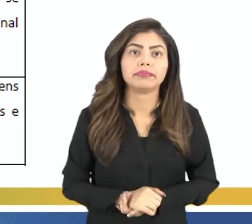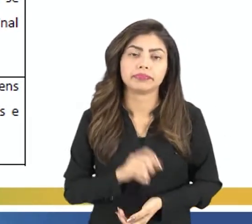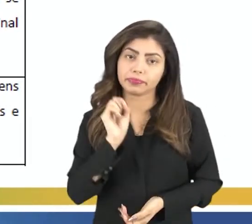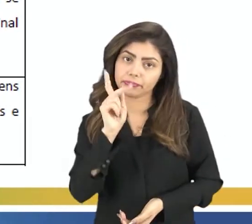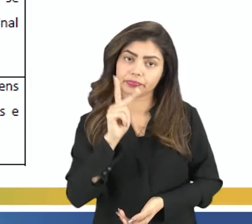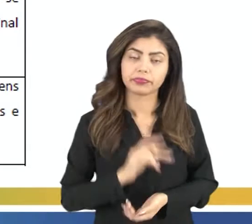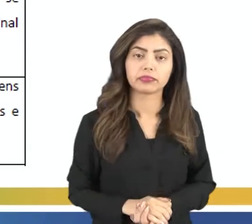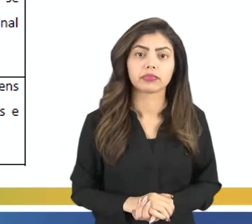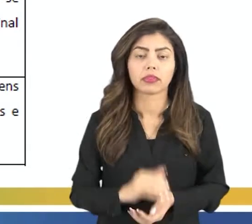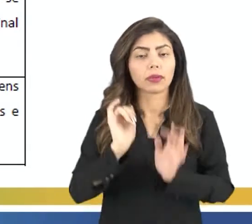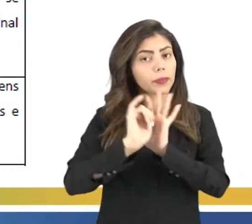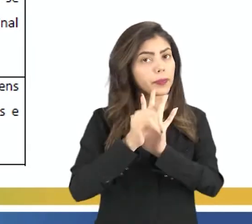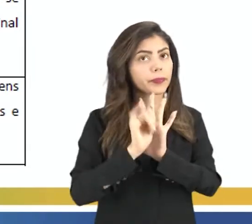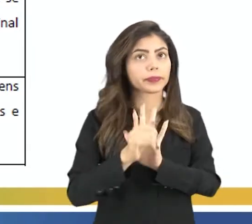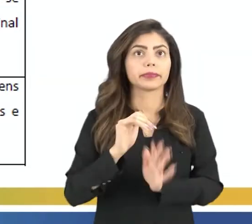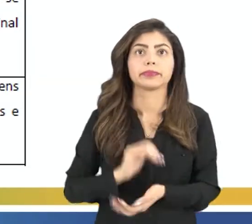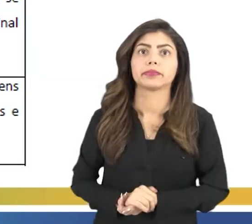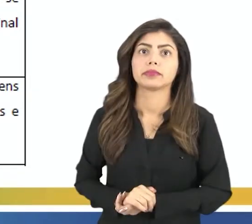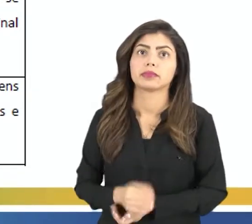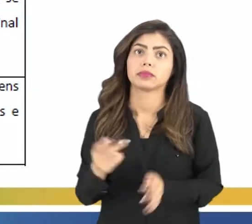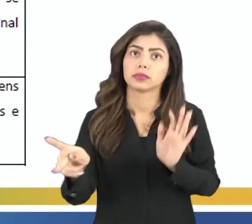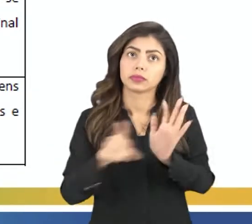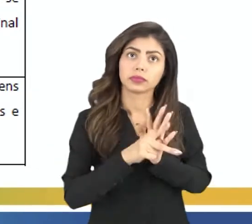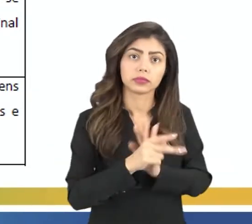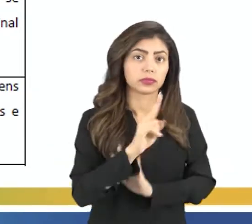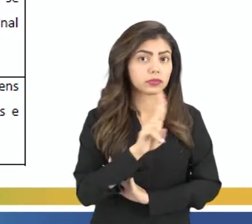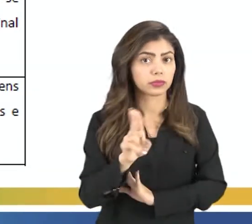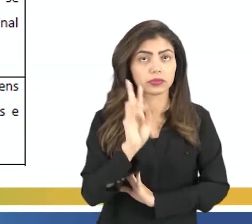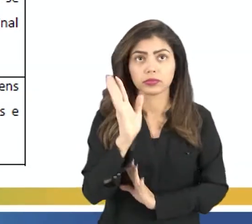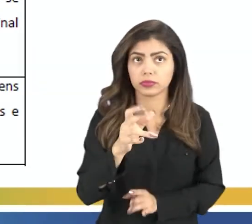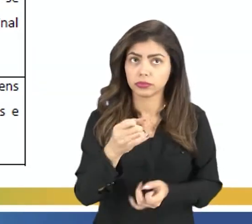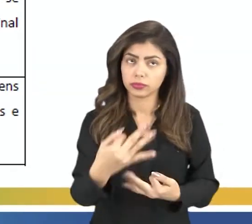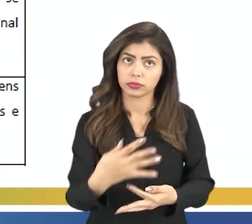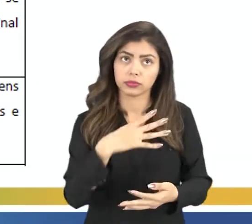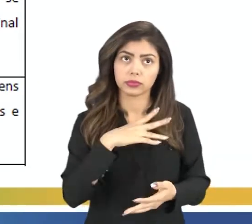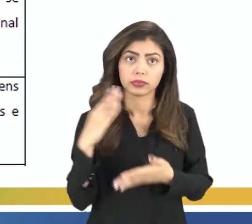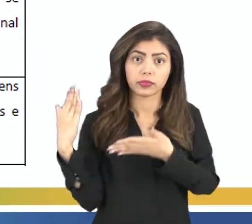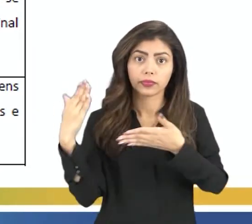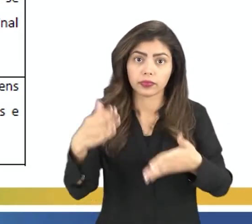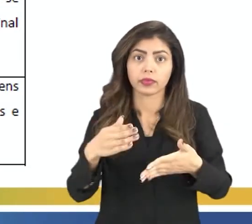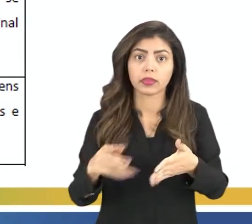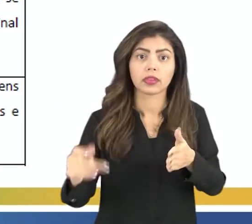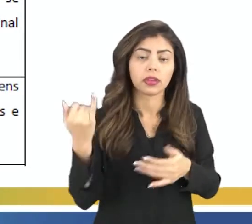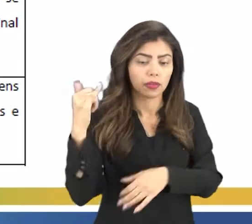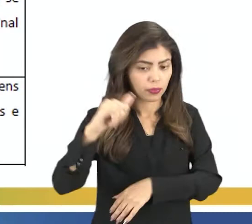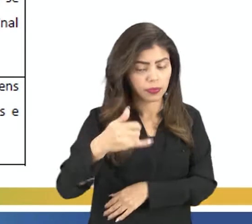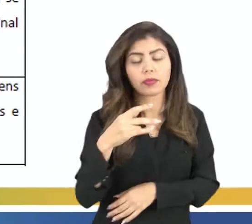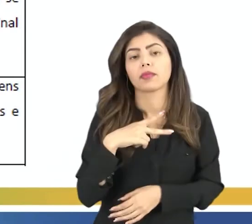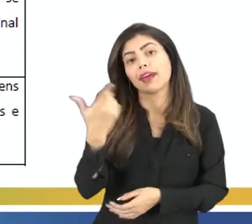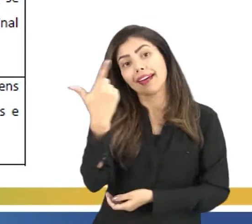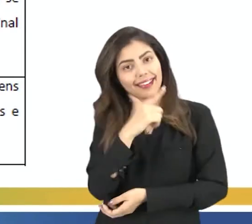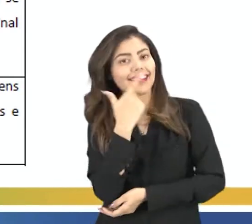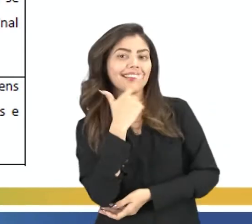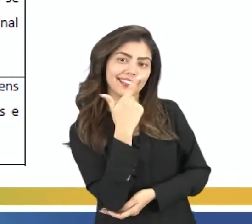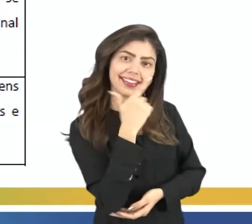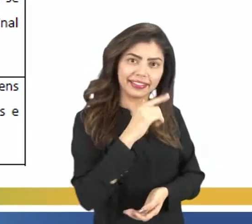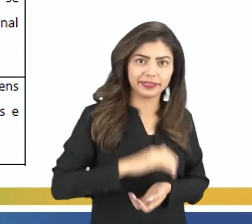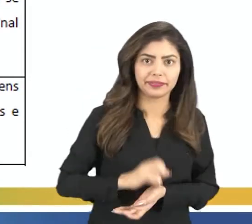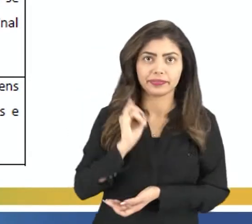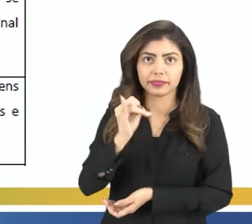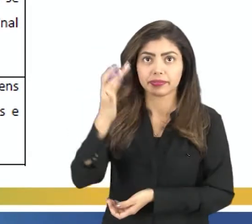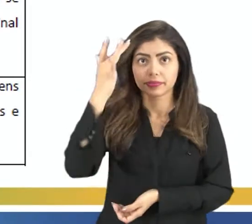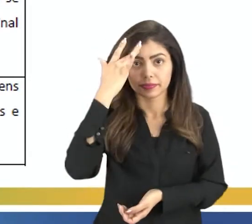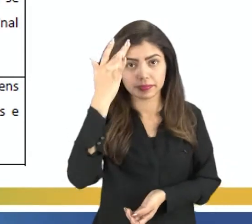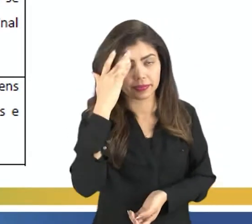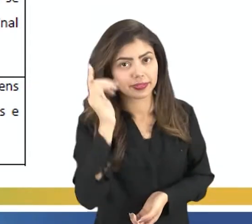ok? E o conto de humor, como o próprio nome já diz, o objetivo dele é provocar riso no leitor. Você achar aquela